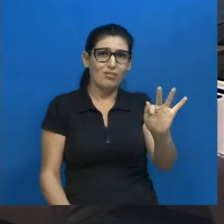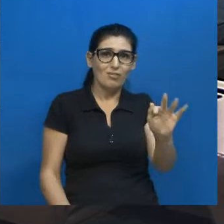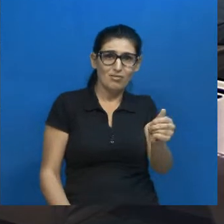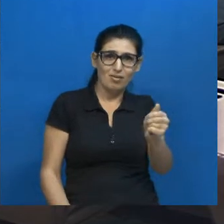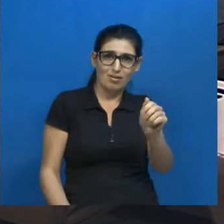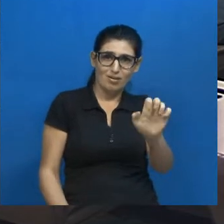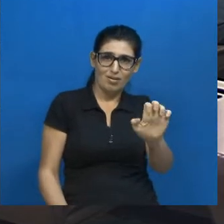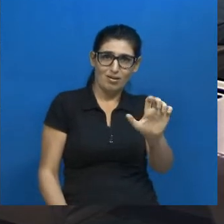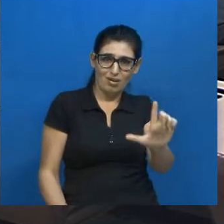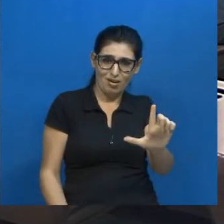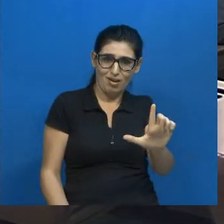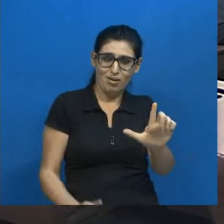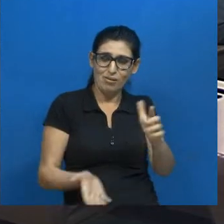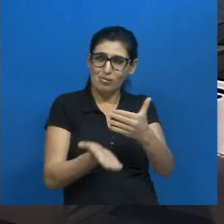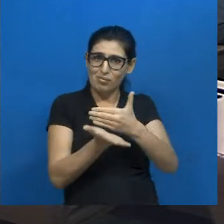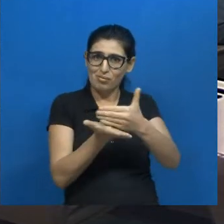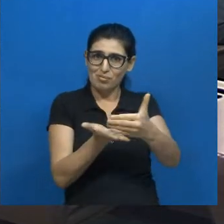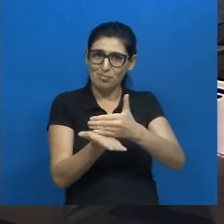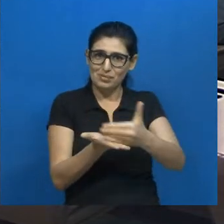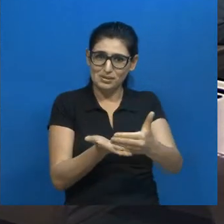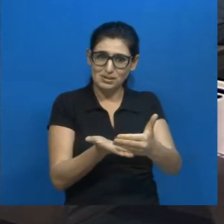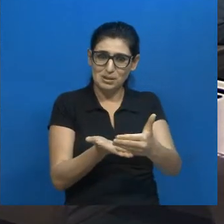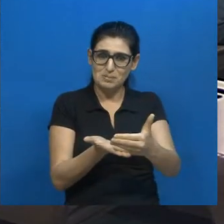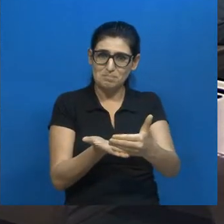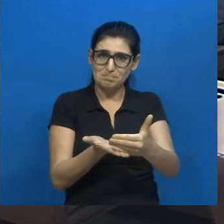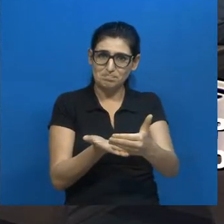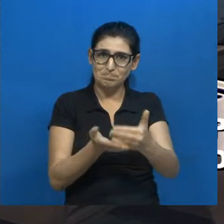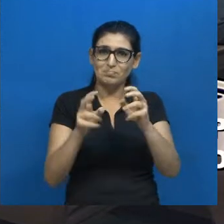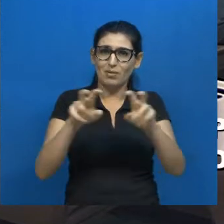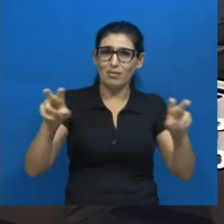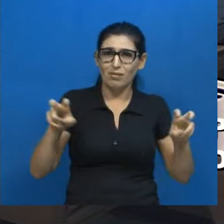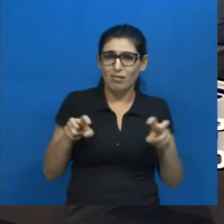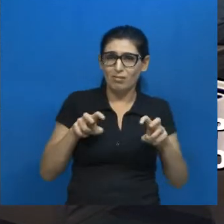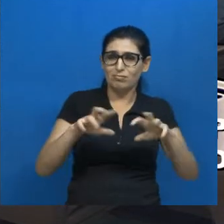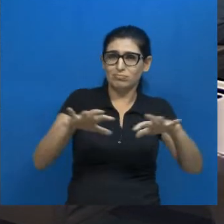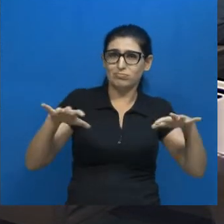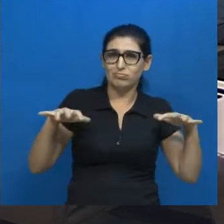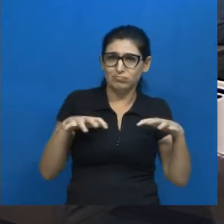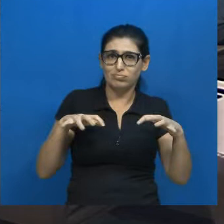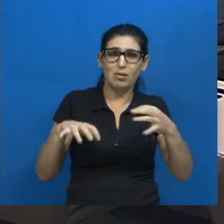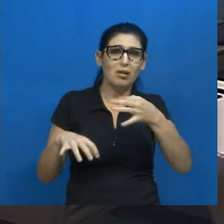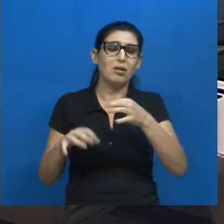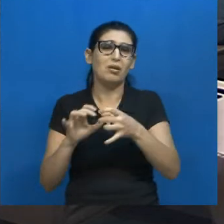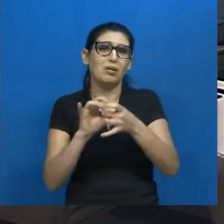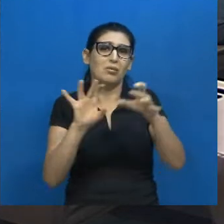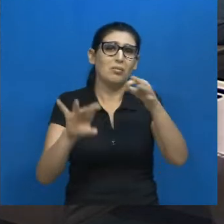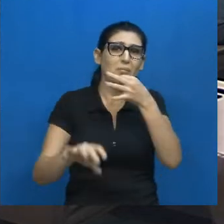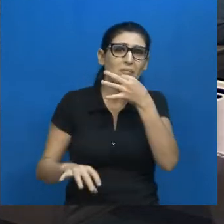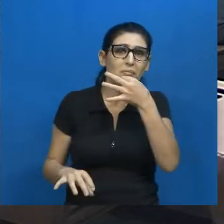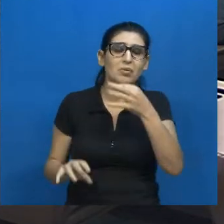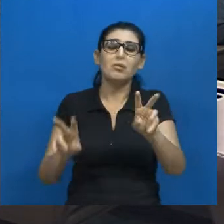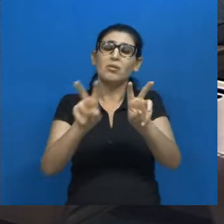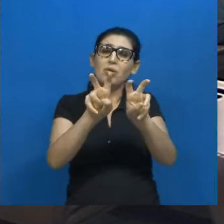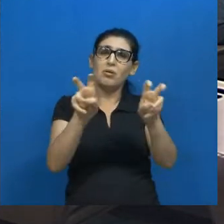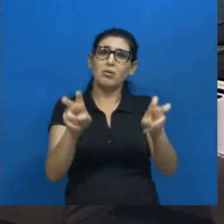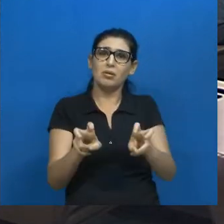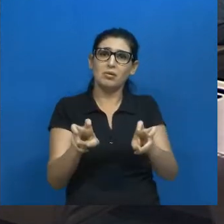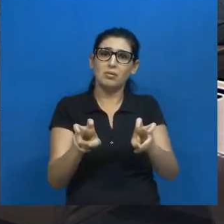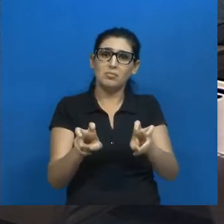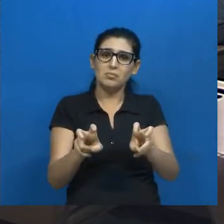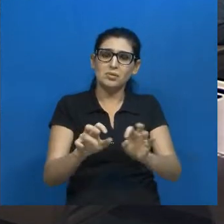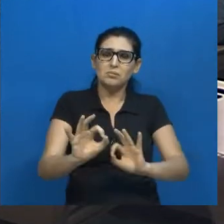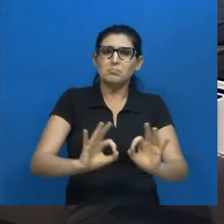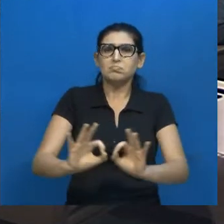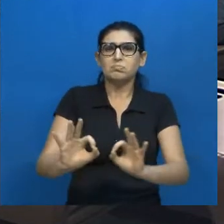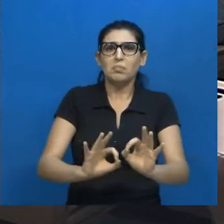vai fazer a condução dessa audiência pública que tem o tema a remodelação